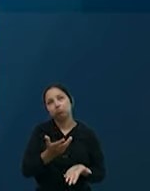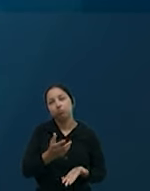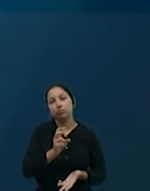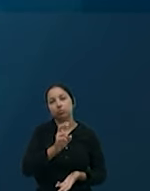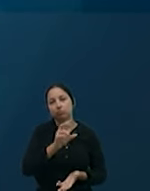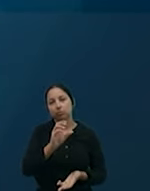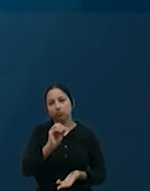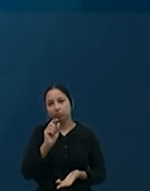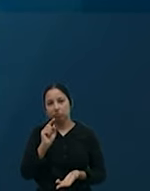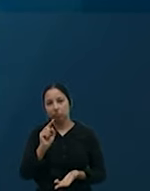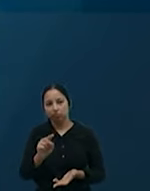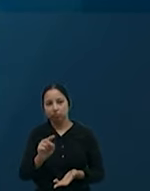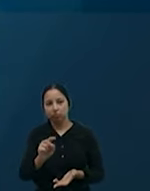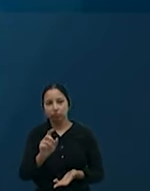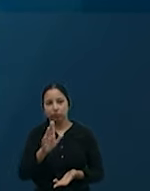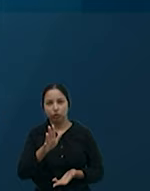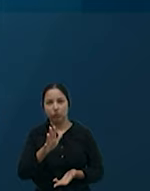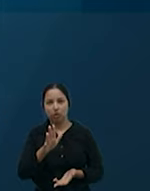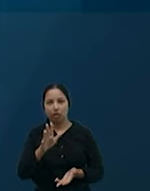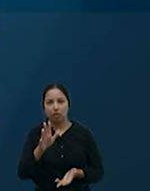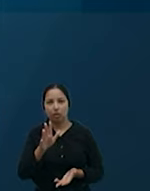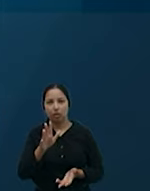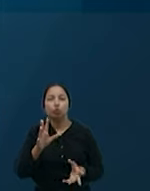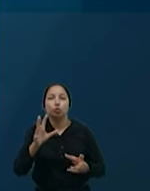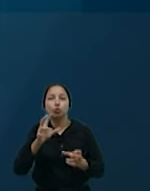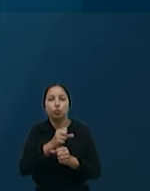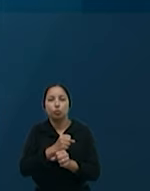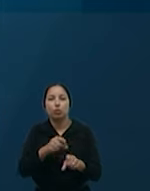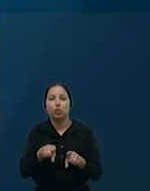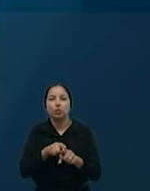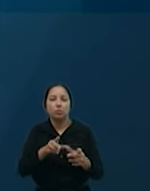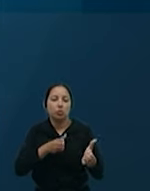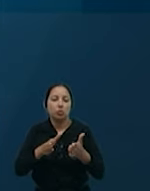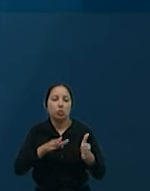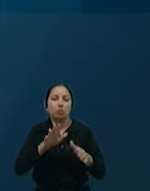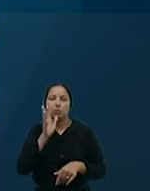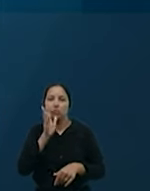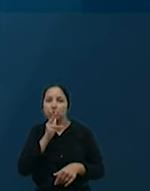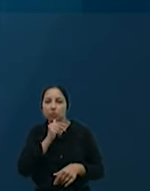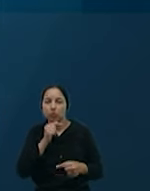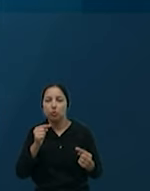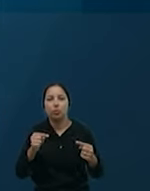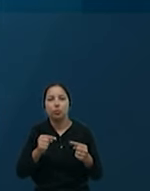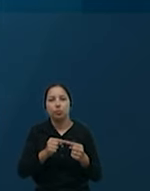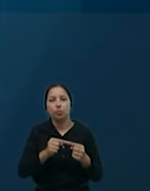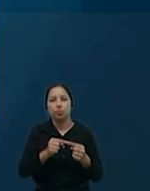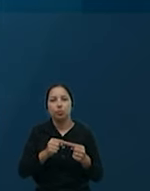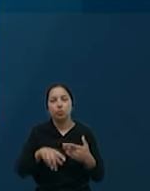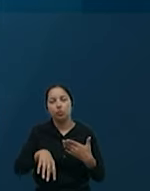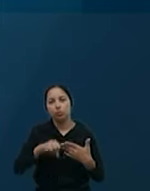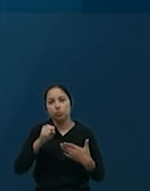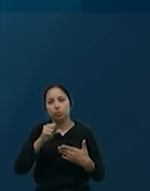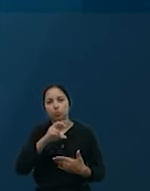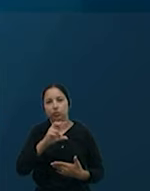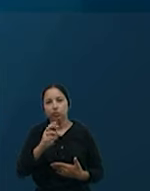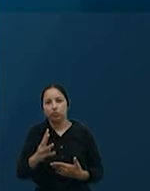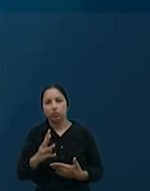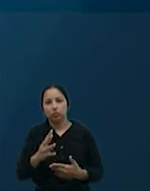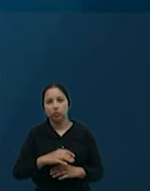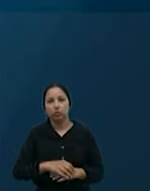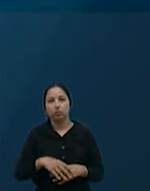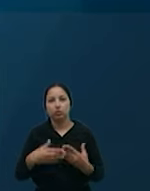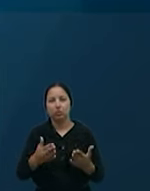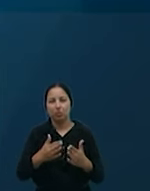tempo da demora, já aplicou ali a súmula 54. Então, não se pede aqui o afastamento da